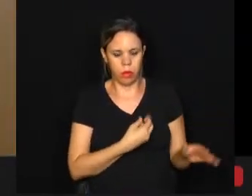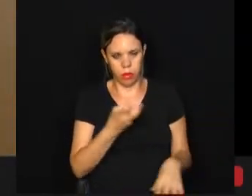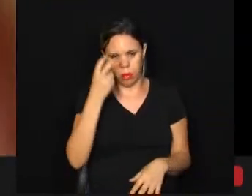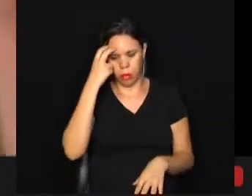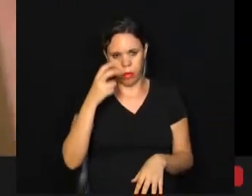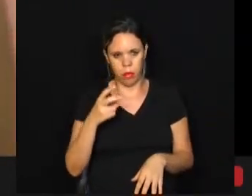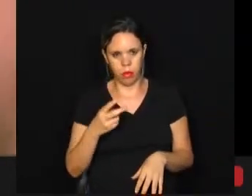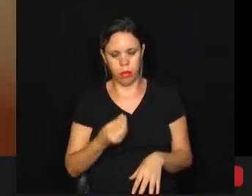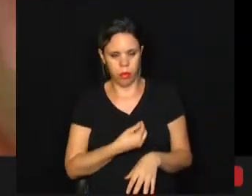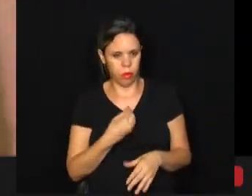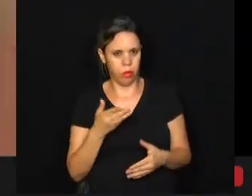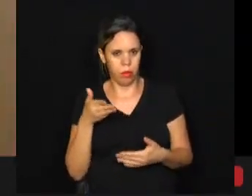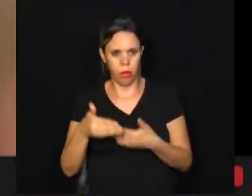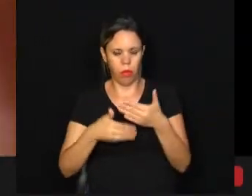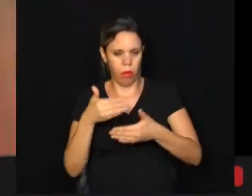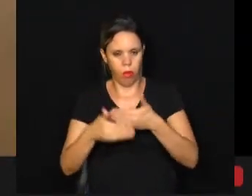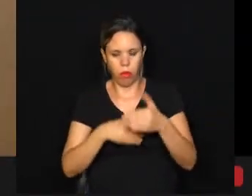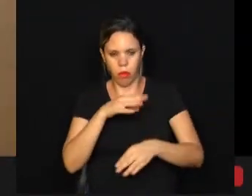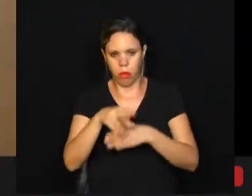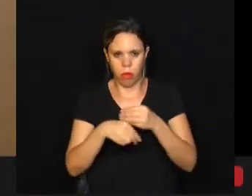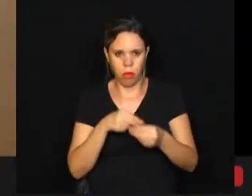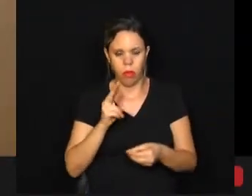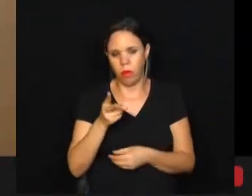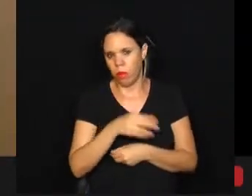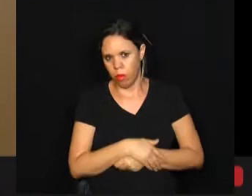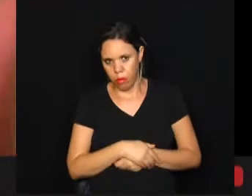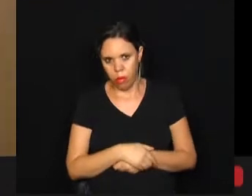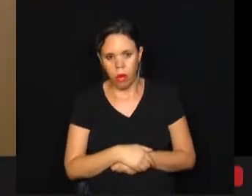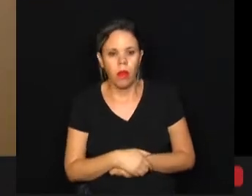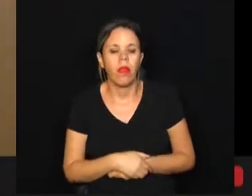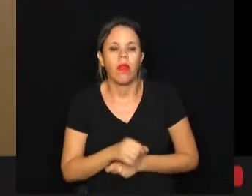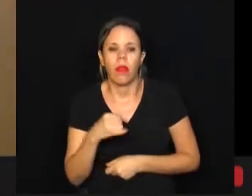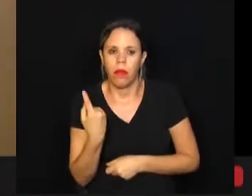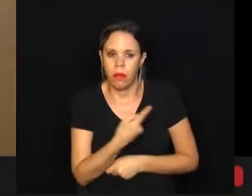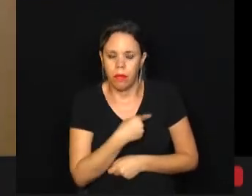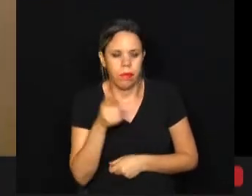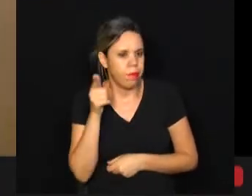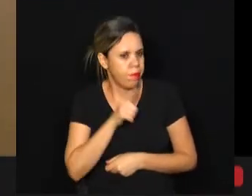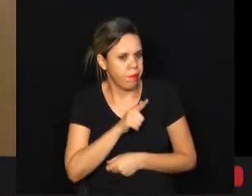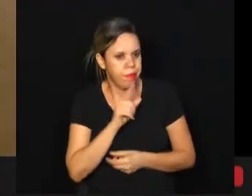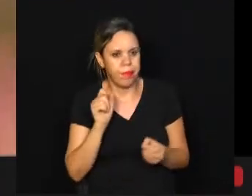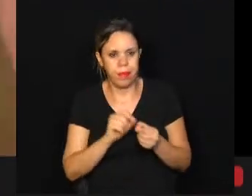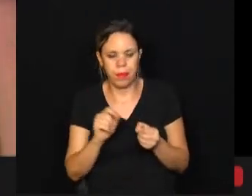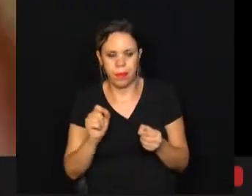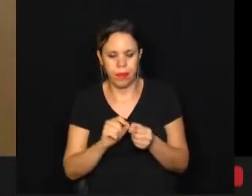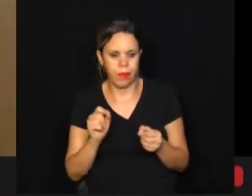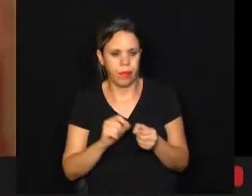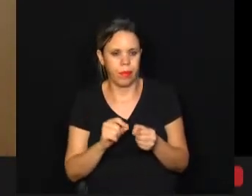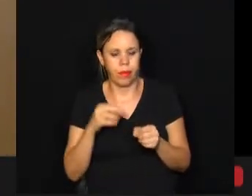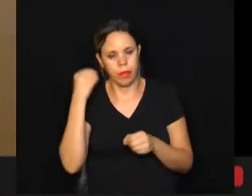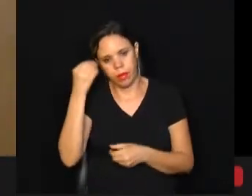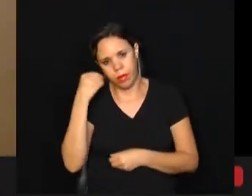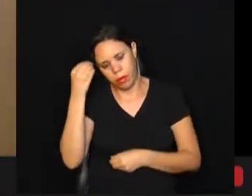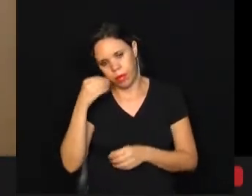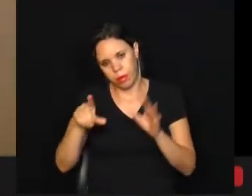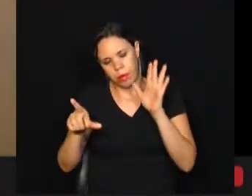seu giro e a sua instauração permanente, se nós conseguirmos fazer com que a experiência da Lei Aldir Blanc,